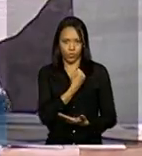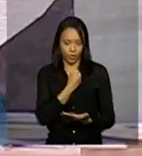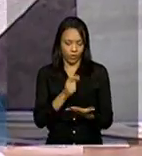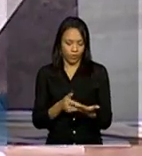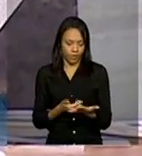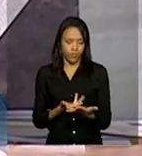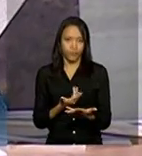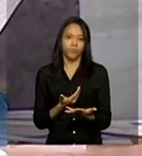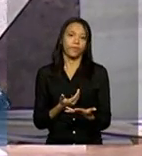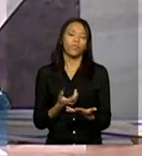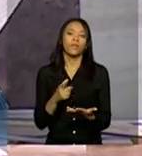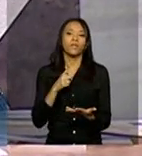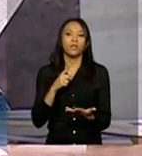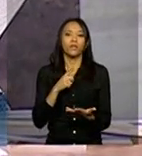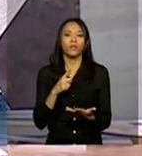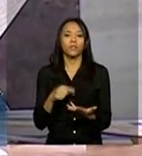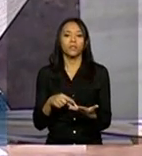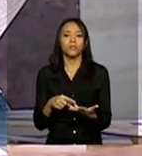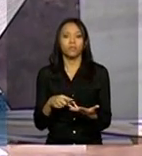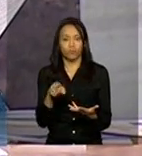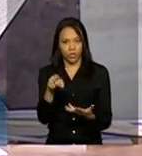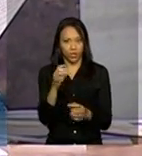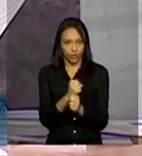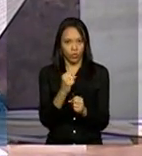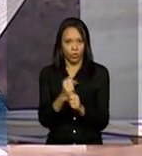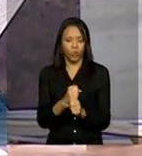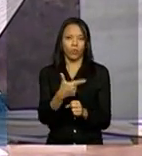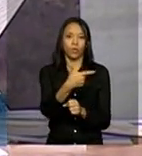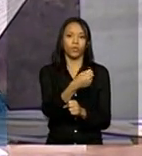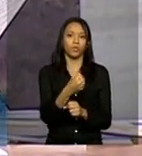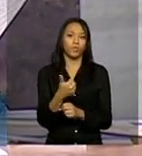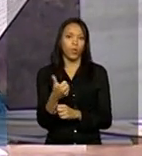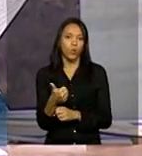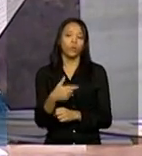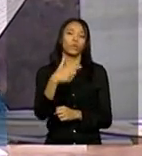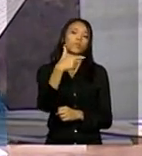Nós tivemos, você somou a execução, em 2011,